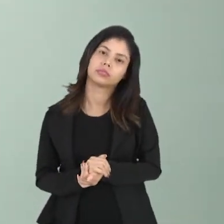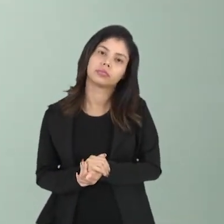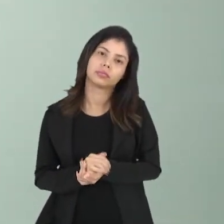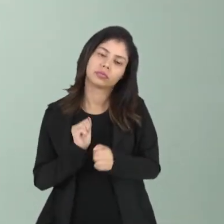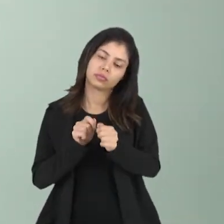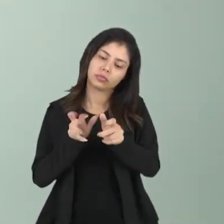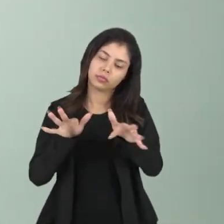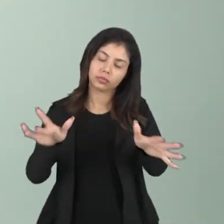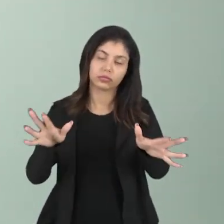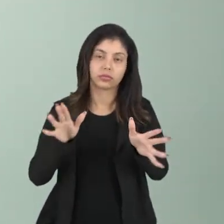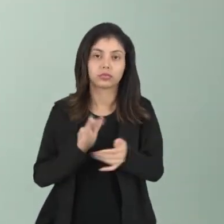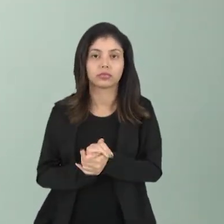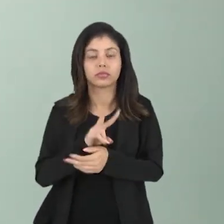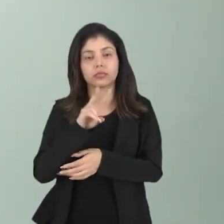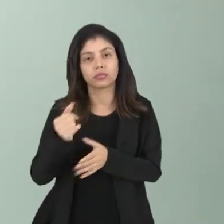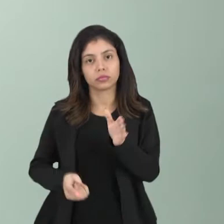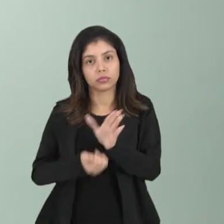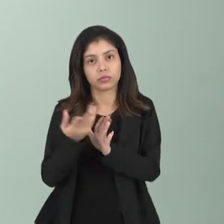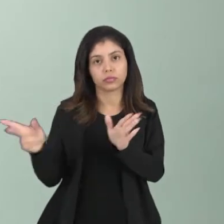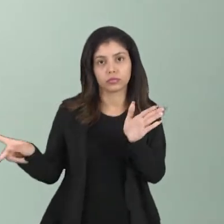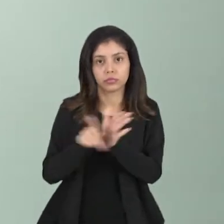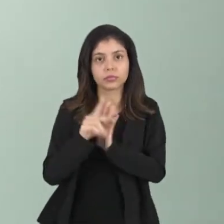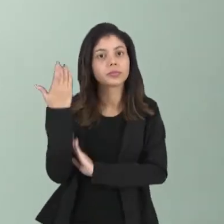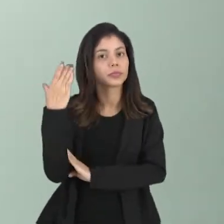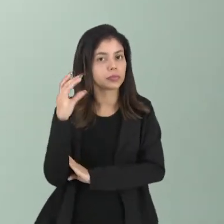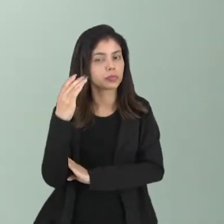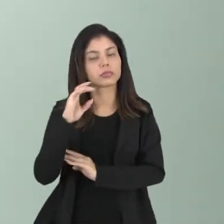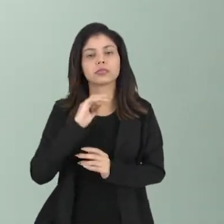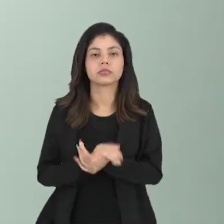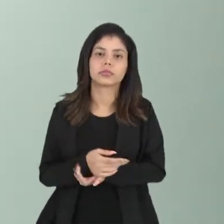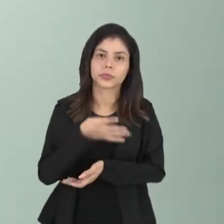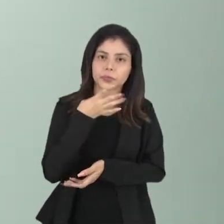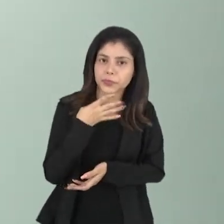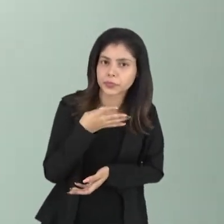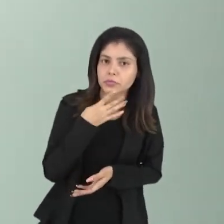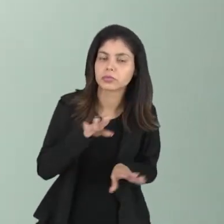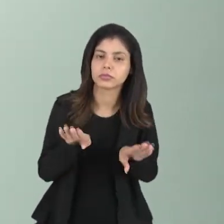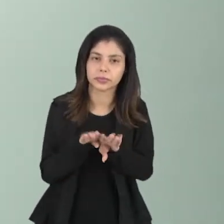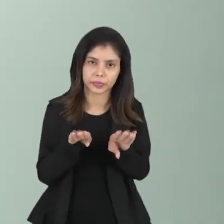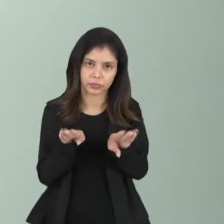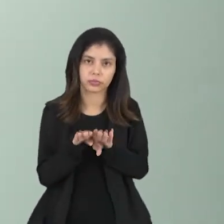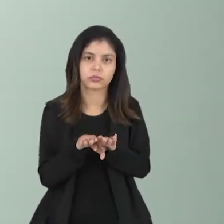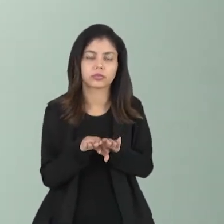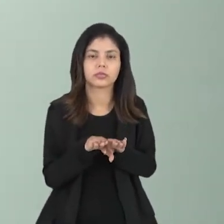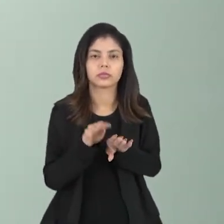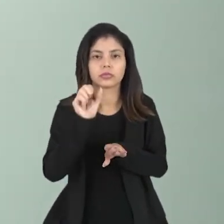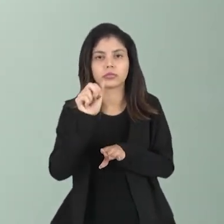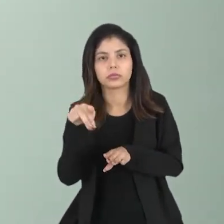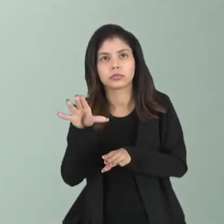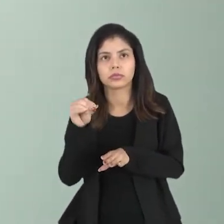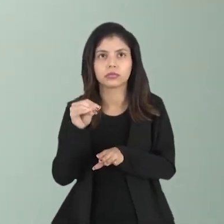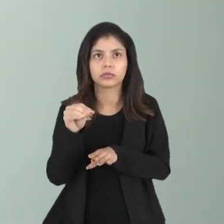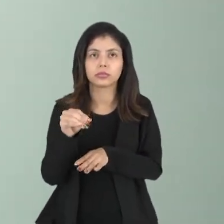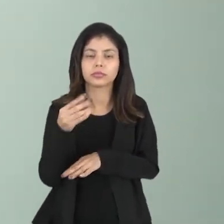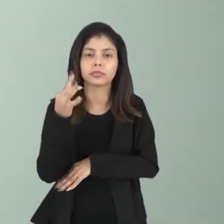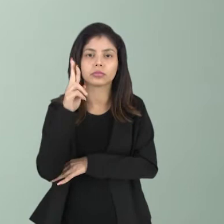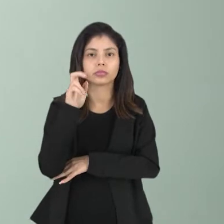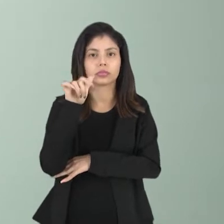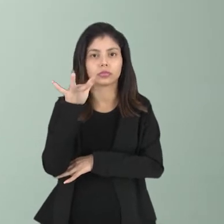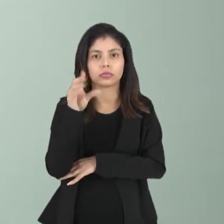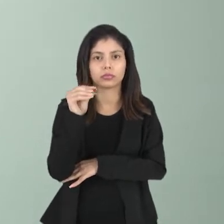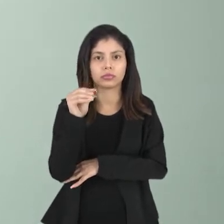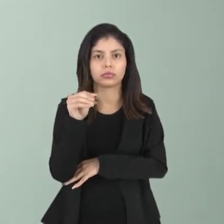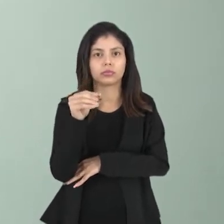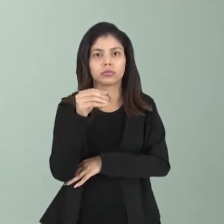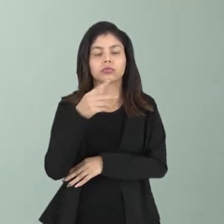essas ramificações que vai dar origem à própria ciência, o conhecimento do senso comum, o conhecimento teológico e o